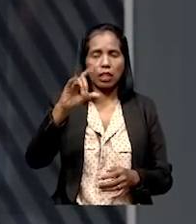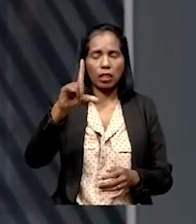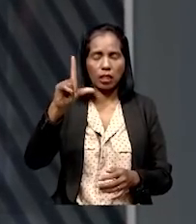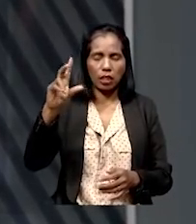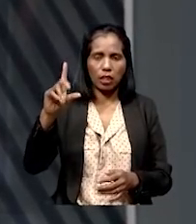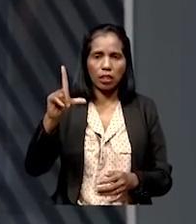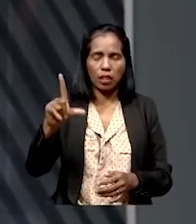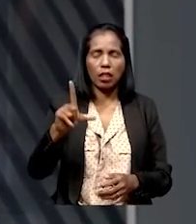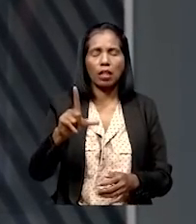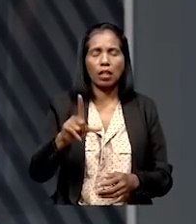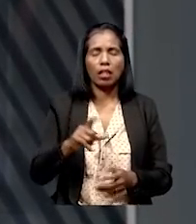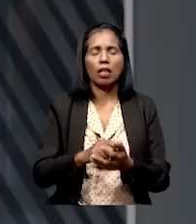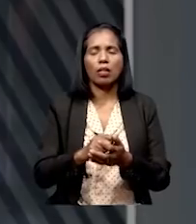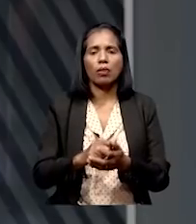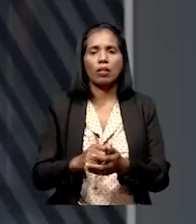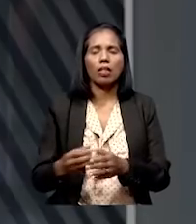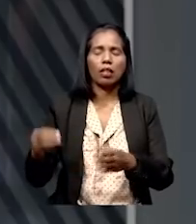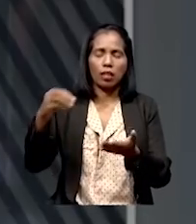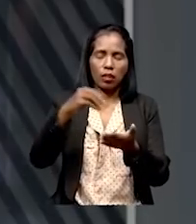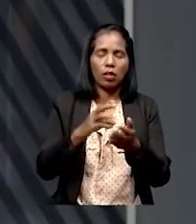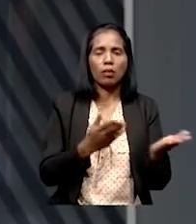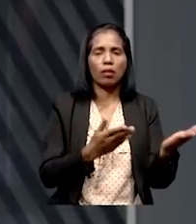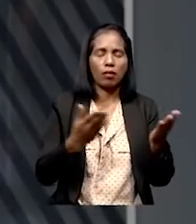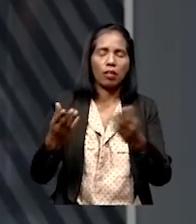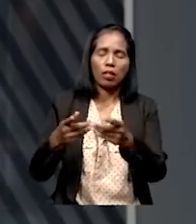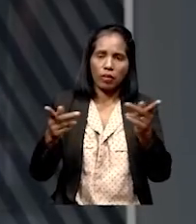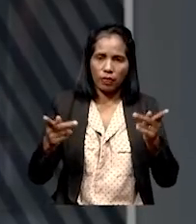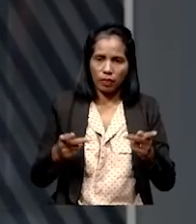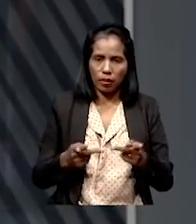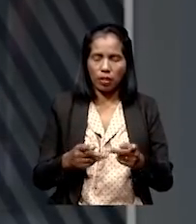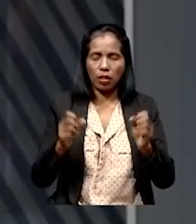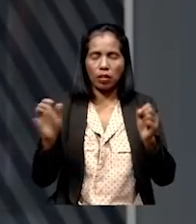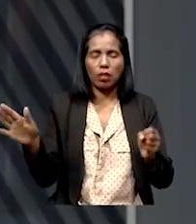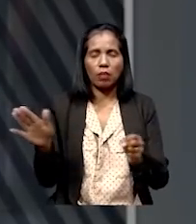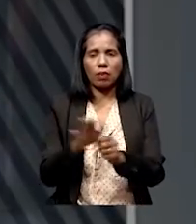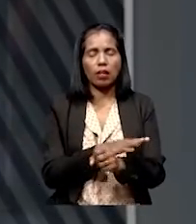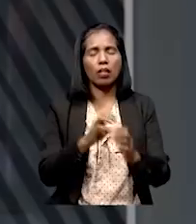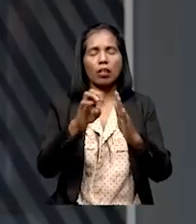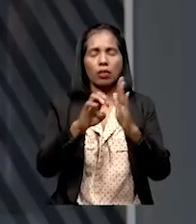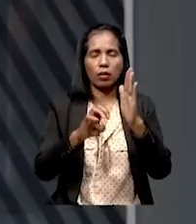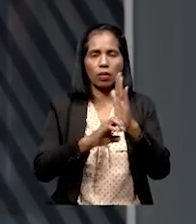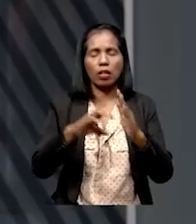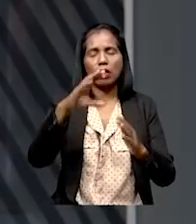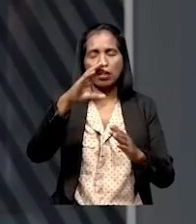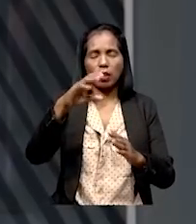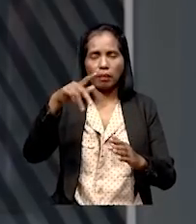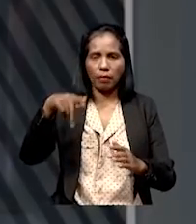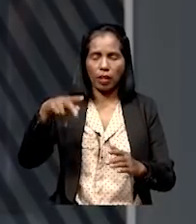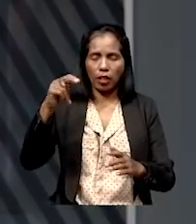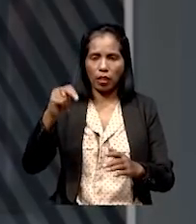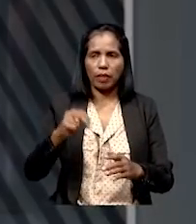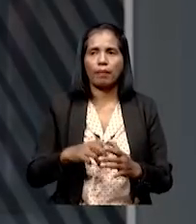onde, substitui, Saluso, Mau, Mau, para completar a estrutura, CPN, comissão política nacional.